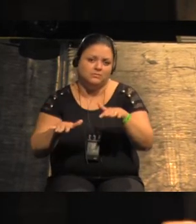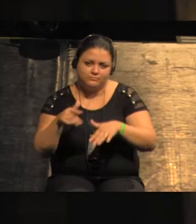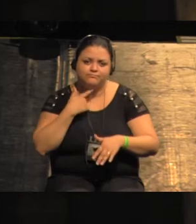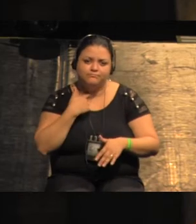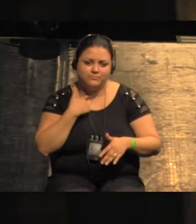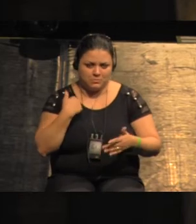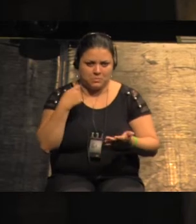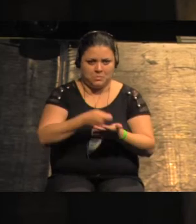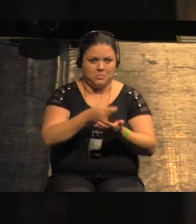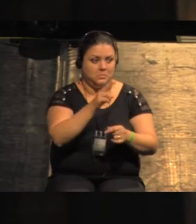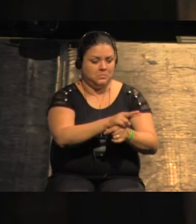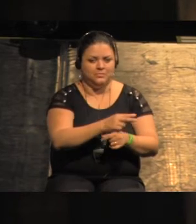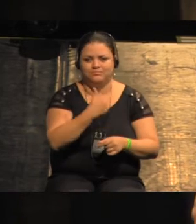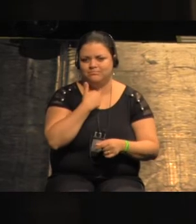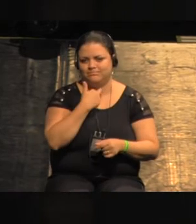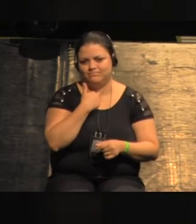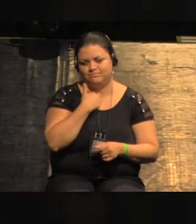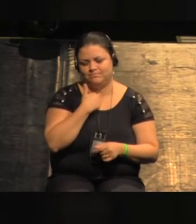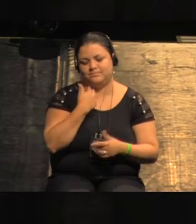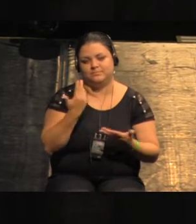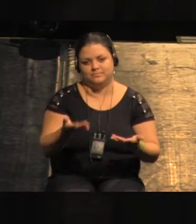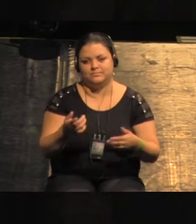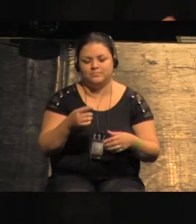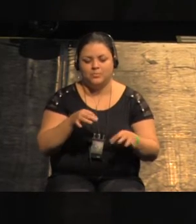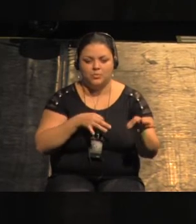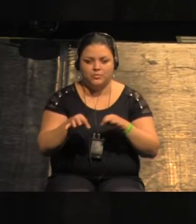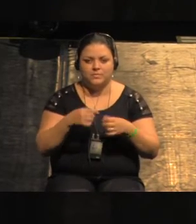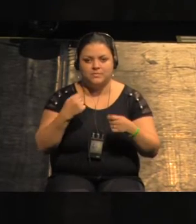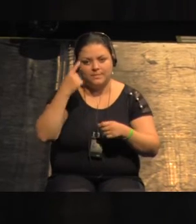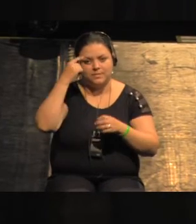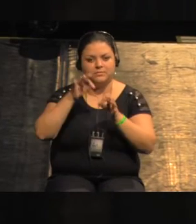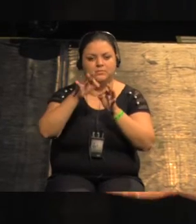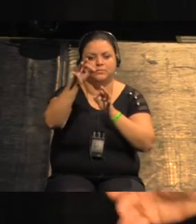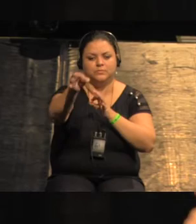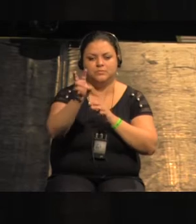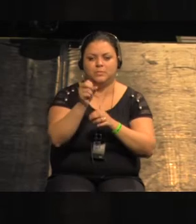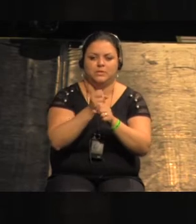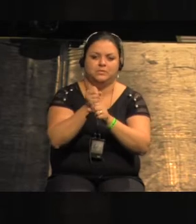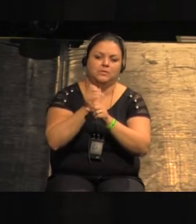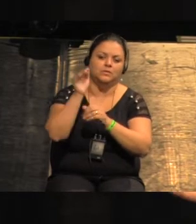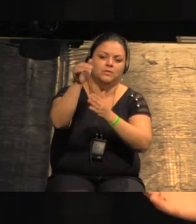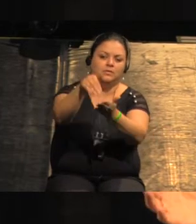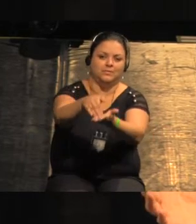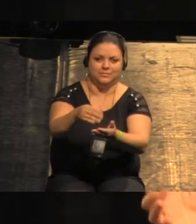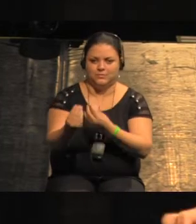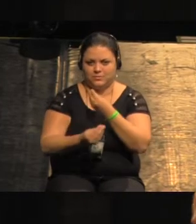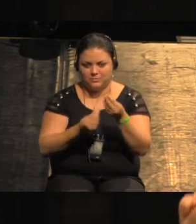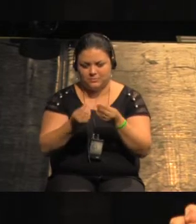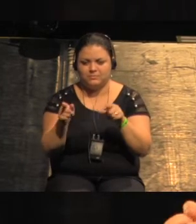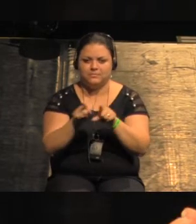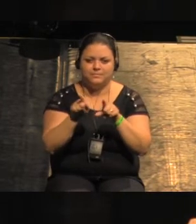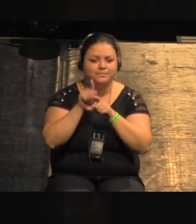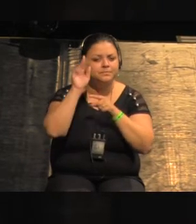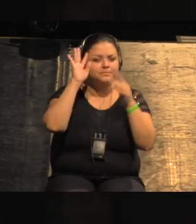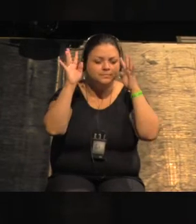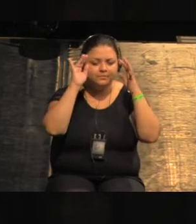objetos arquiteturais, os objetos arquitetônicos, eles têm que ser pensados de fato em 50 anos no mínimo, a existência de um prédio, etc., etc. Mas, ao